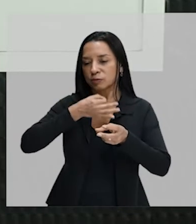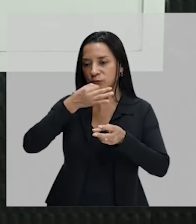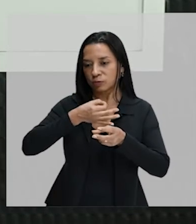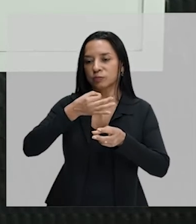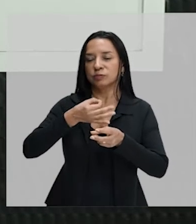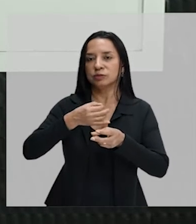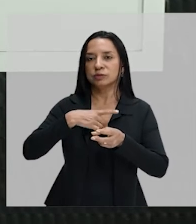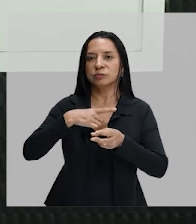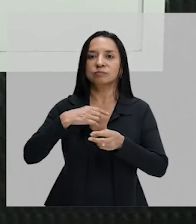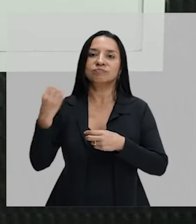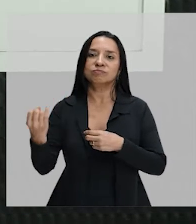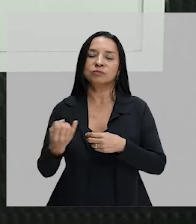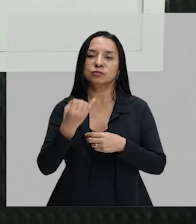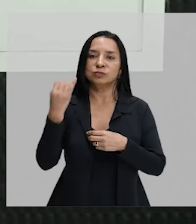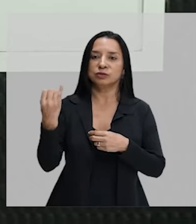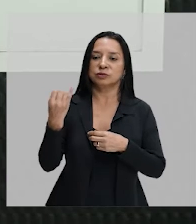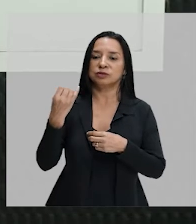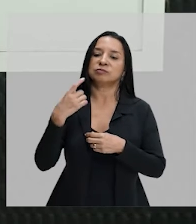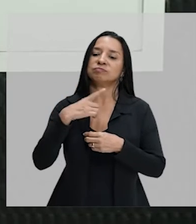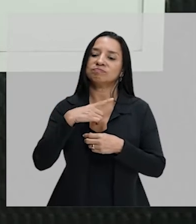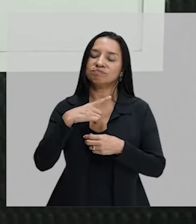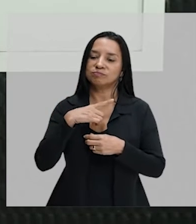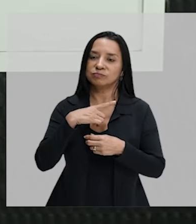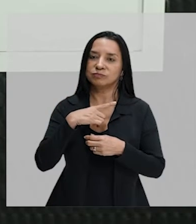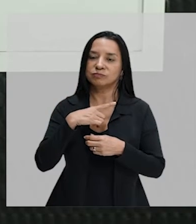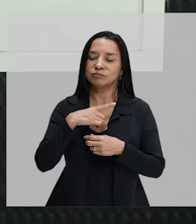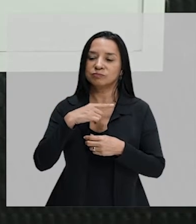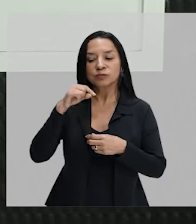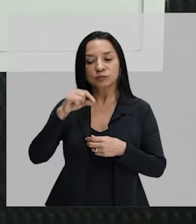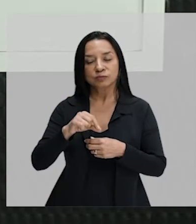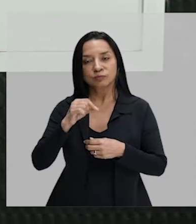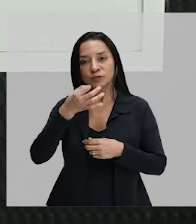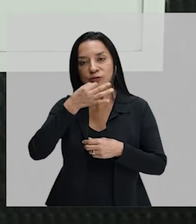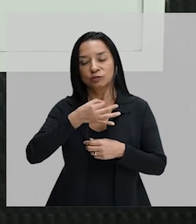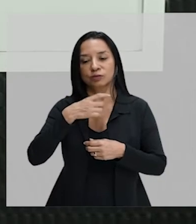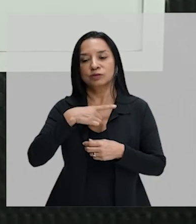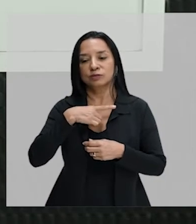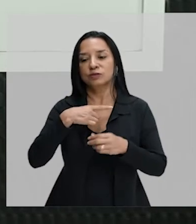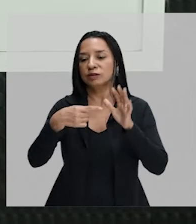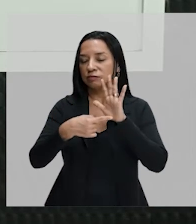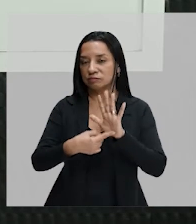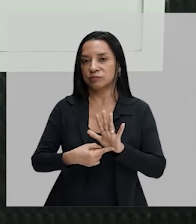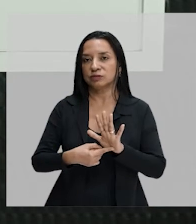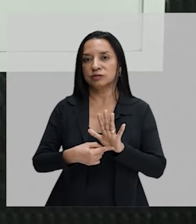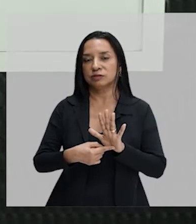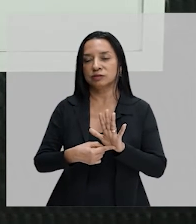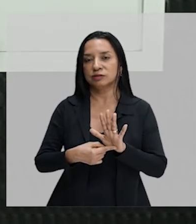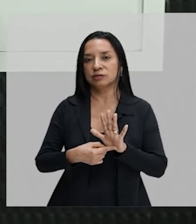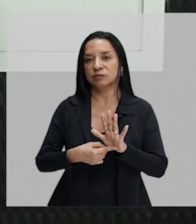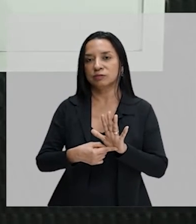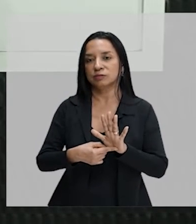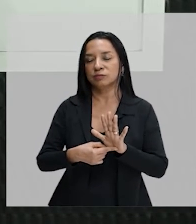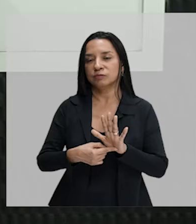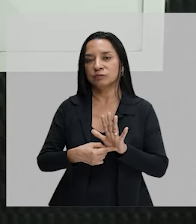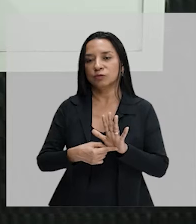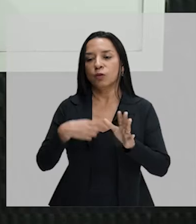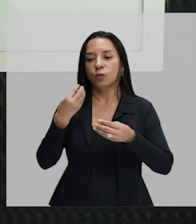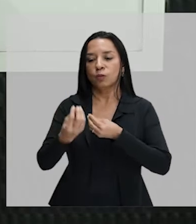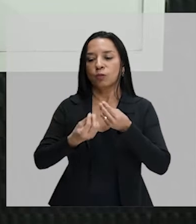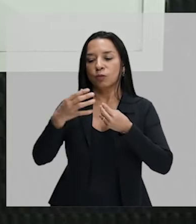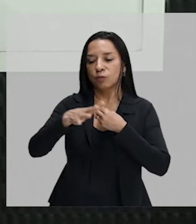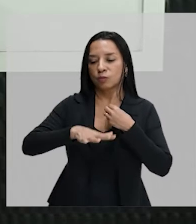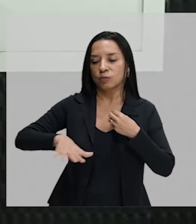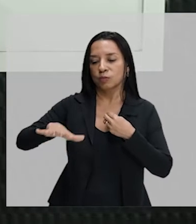também fundamental. E além dessa expressão, obviamente, você tem ali representação, a representação como este